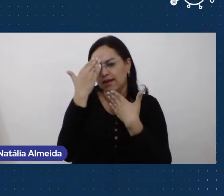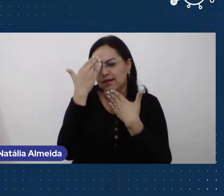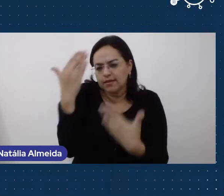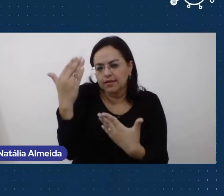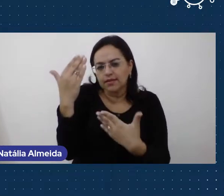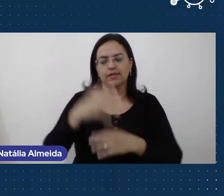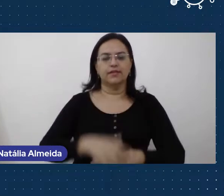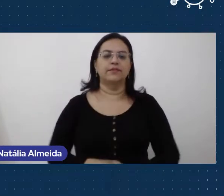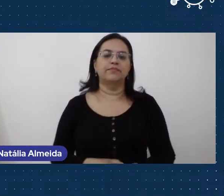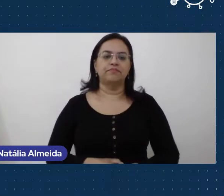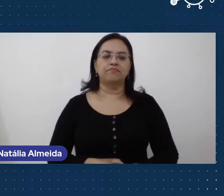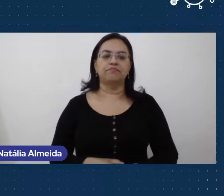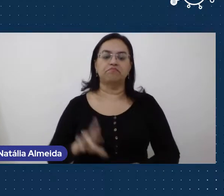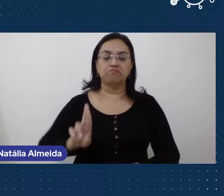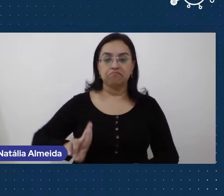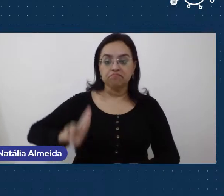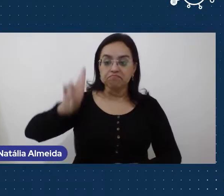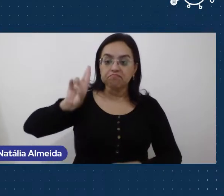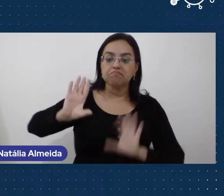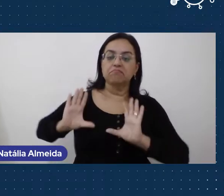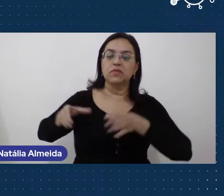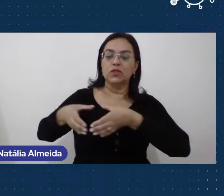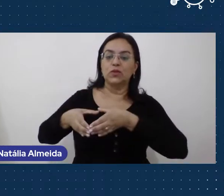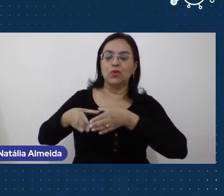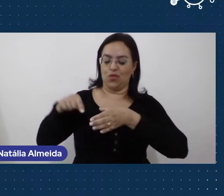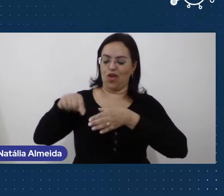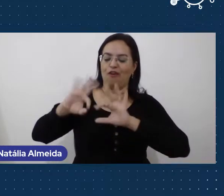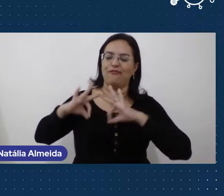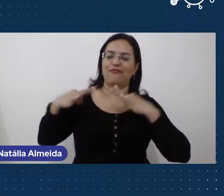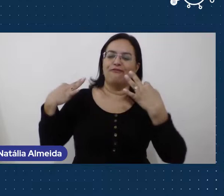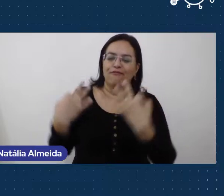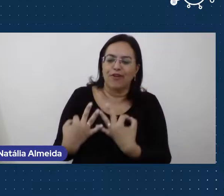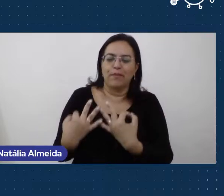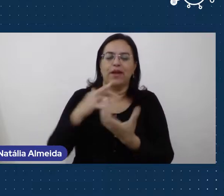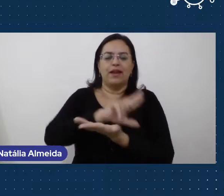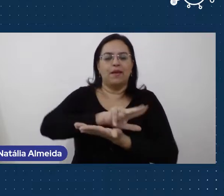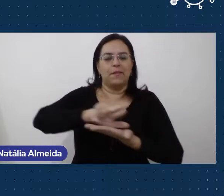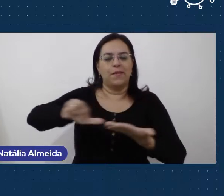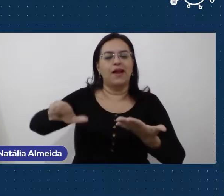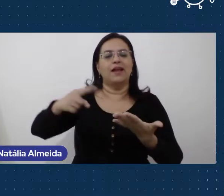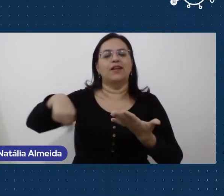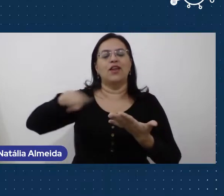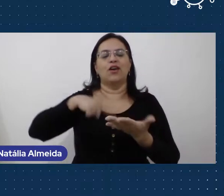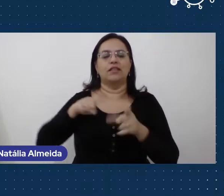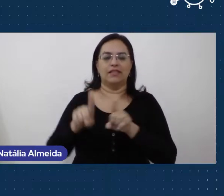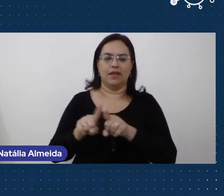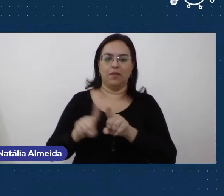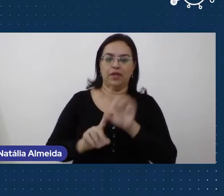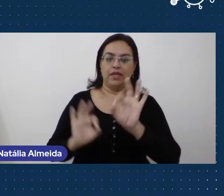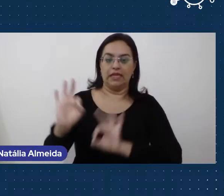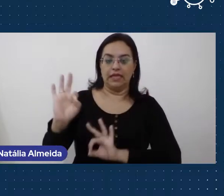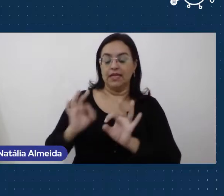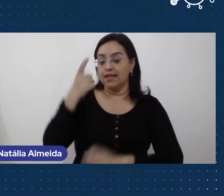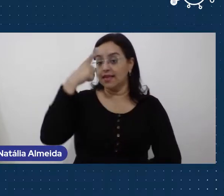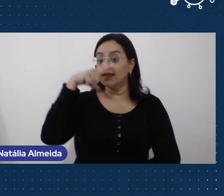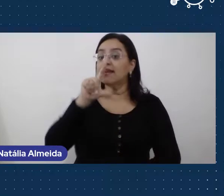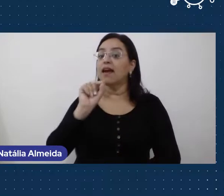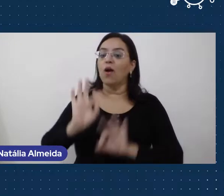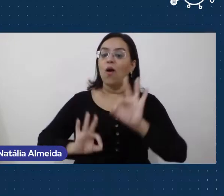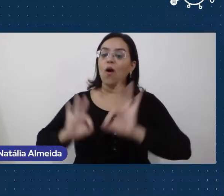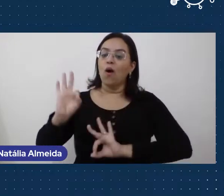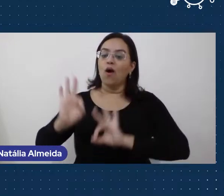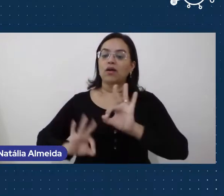do Plurisaberes, da nossa grande equipe, nossa grande família aqui, Plurisaberes, e também dos organizadores do evento, que são o pessoal